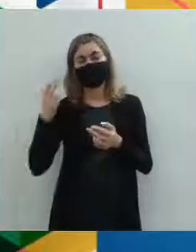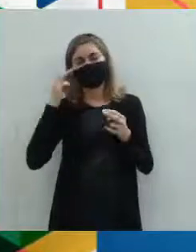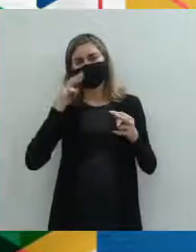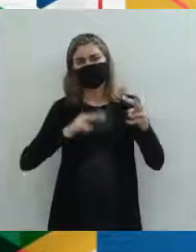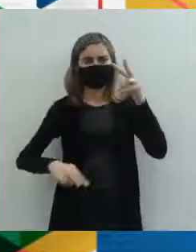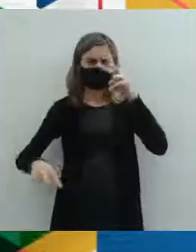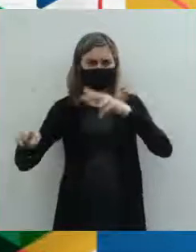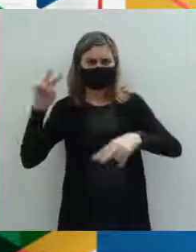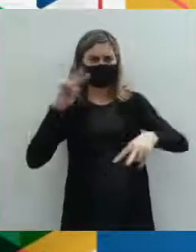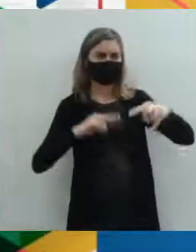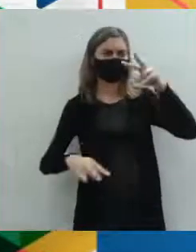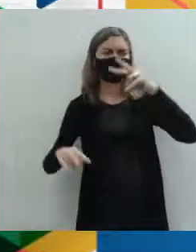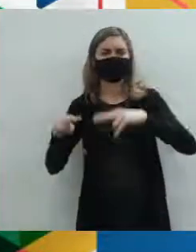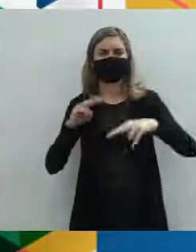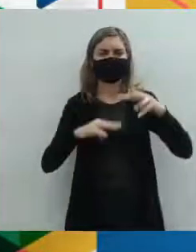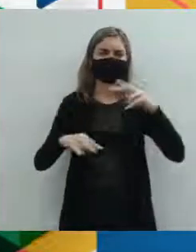que